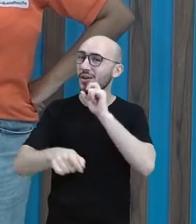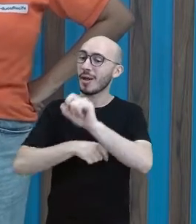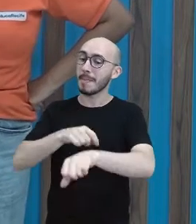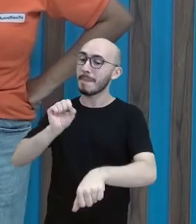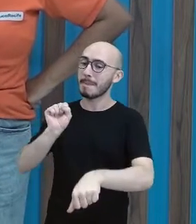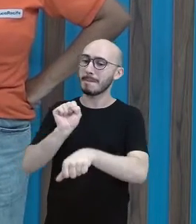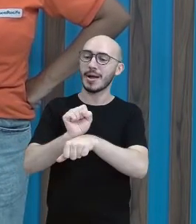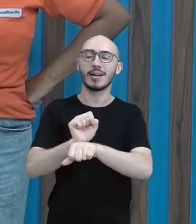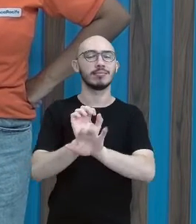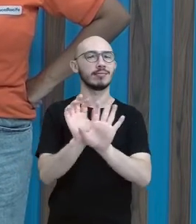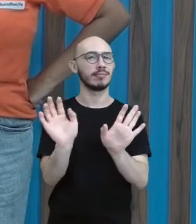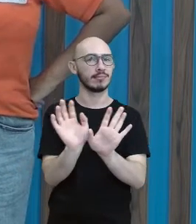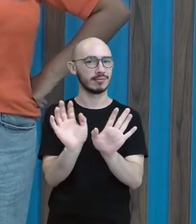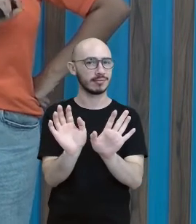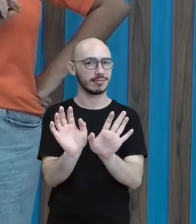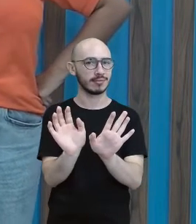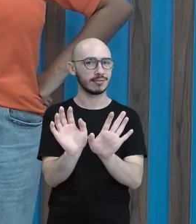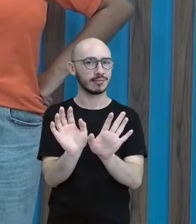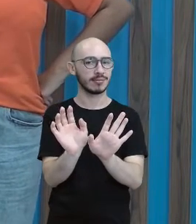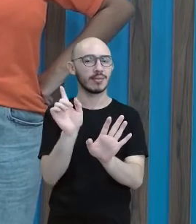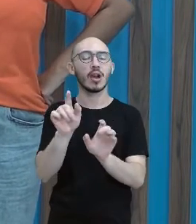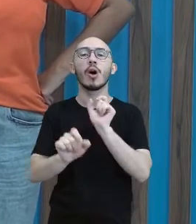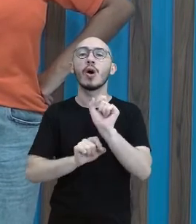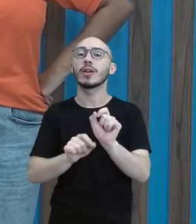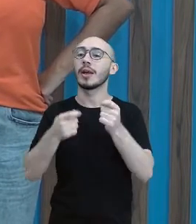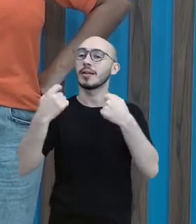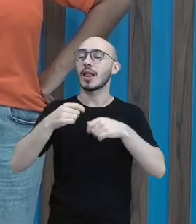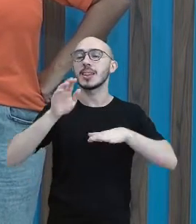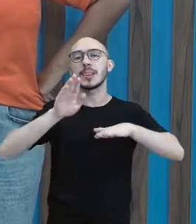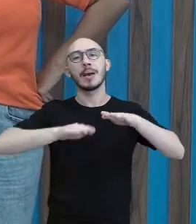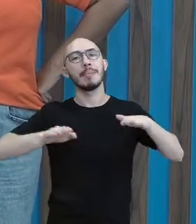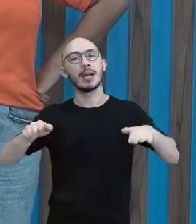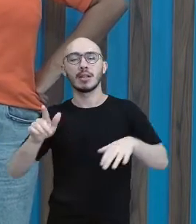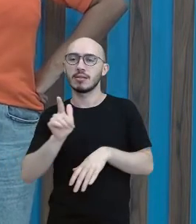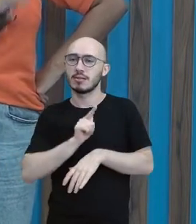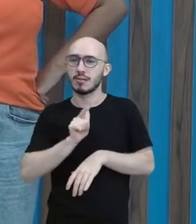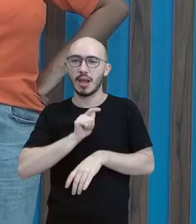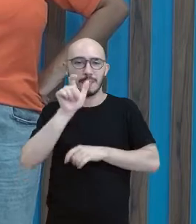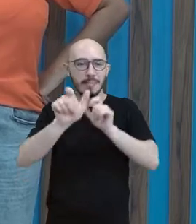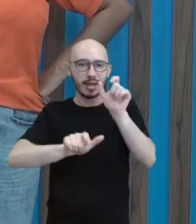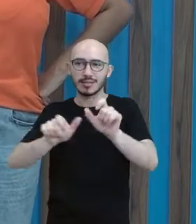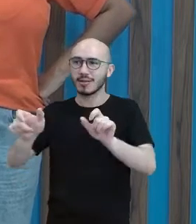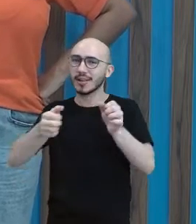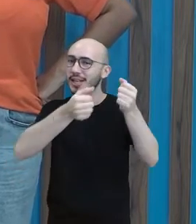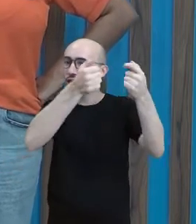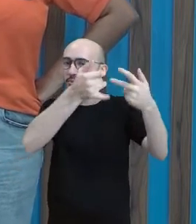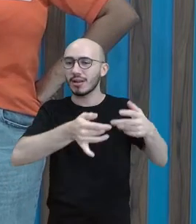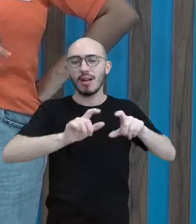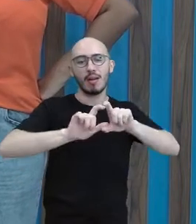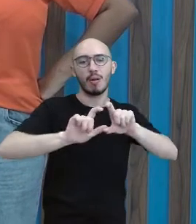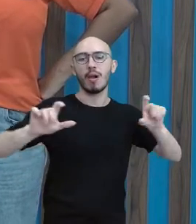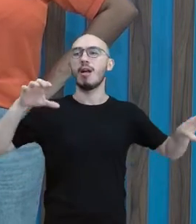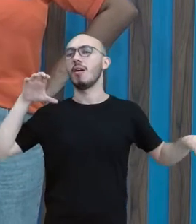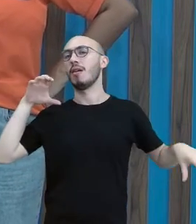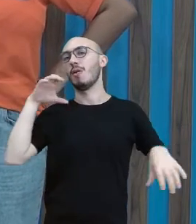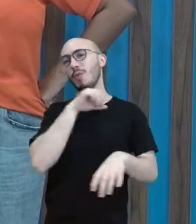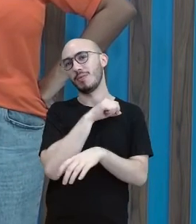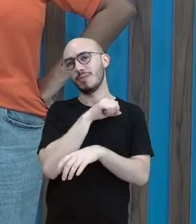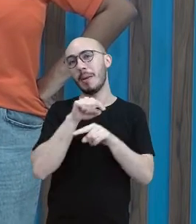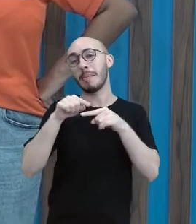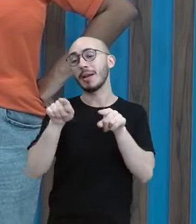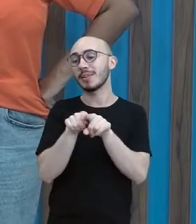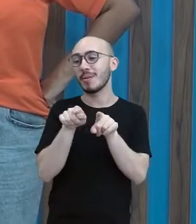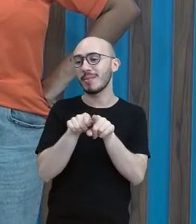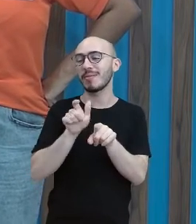suas pausas. Porque isso é muito relativo. Tem quem fale de uma respirada só e tem quem vá